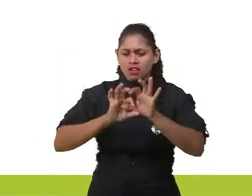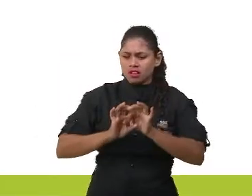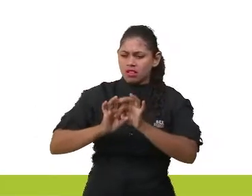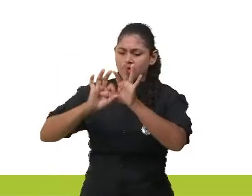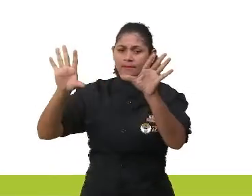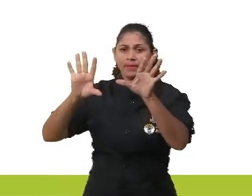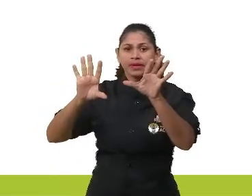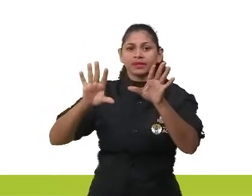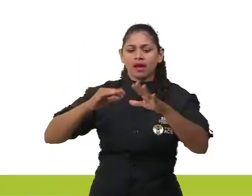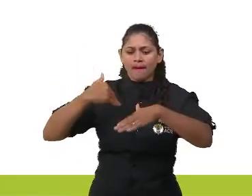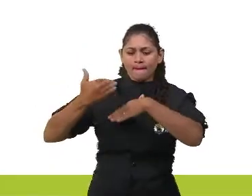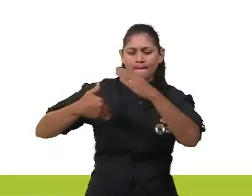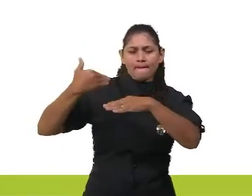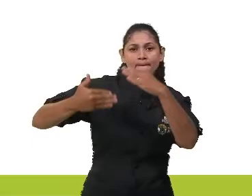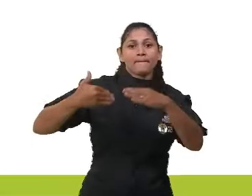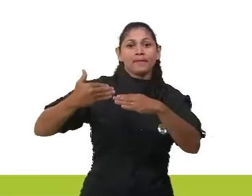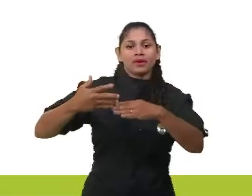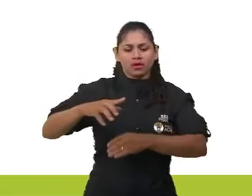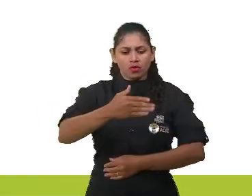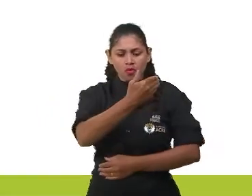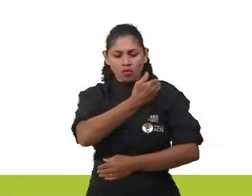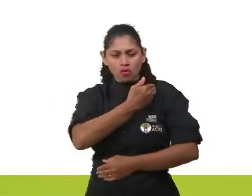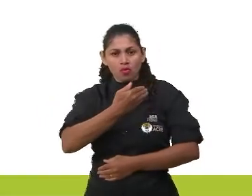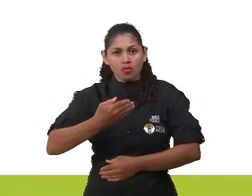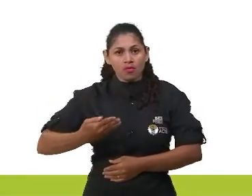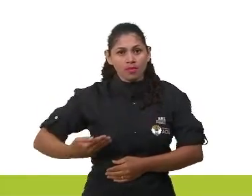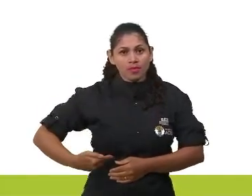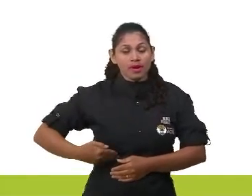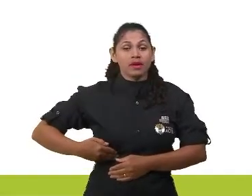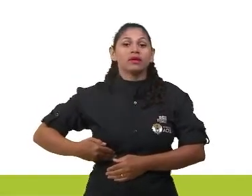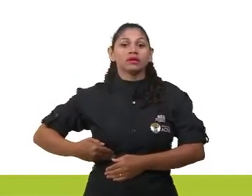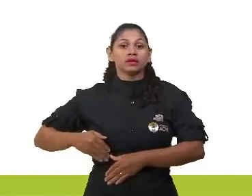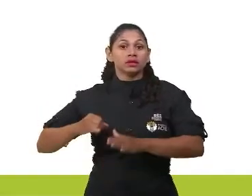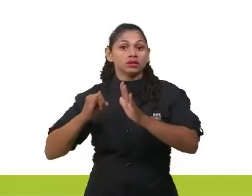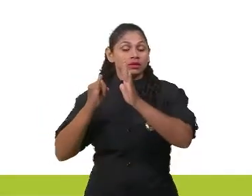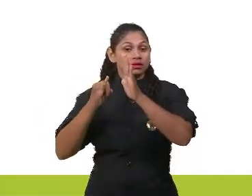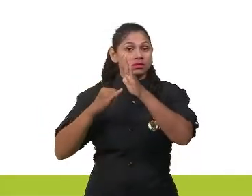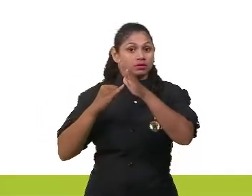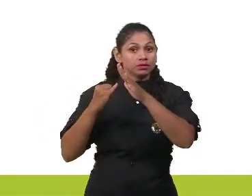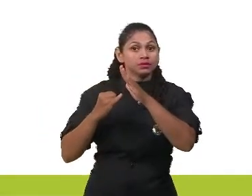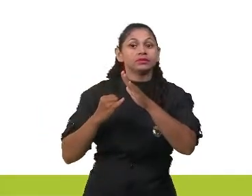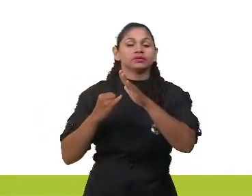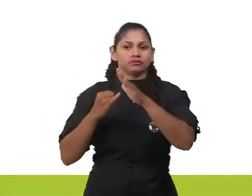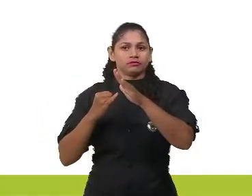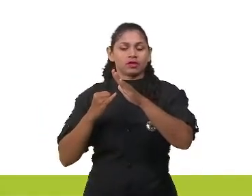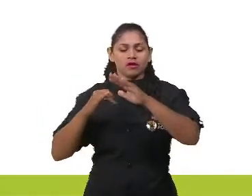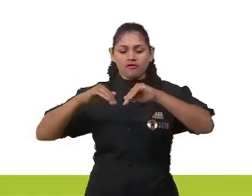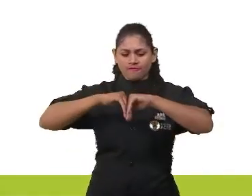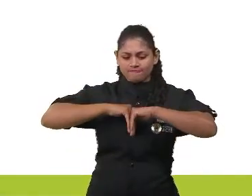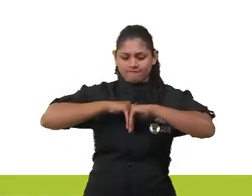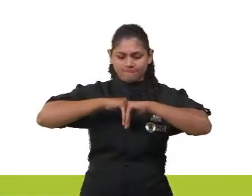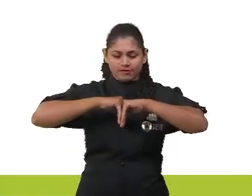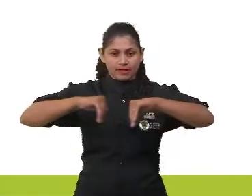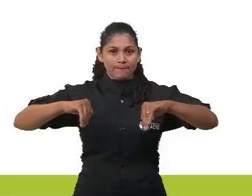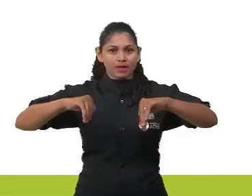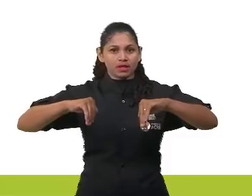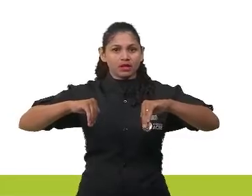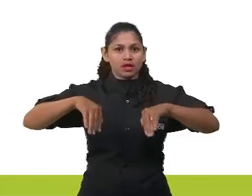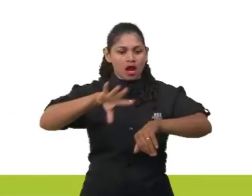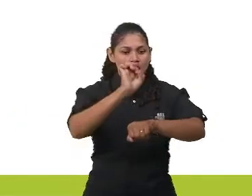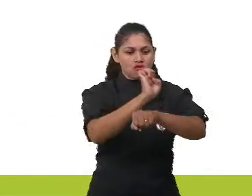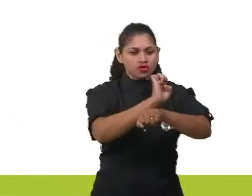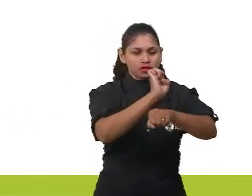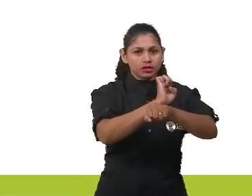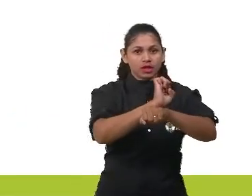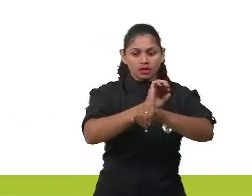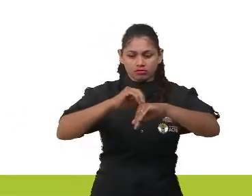tolerância, fraternidade, governo constitucional e afastamento entre Estado e Igreja. Aí você tem aqui a